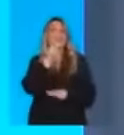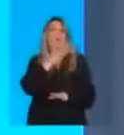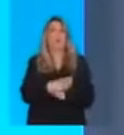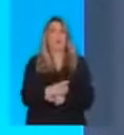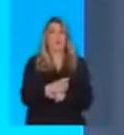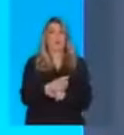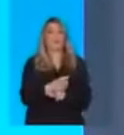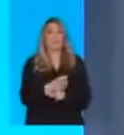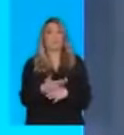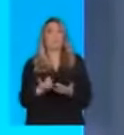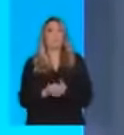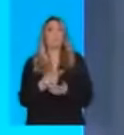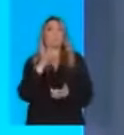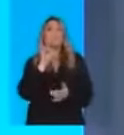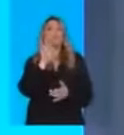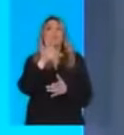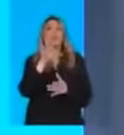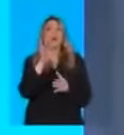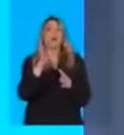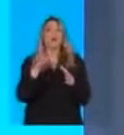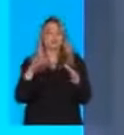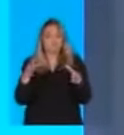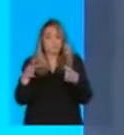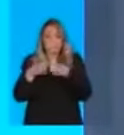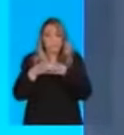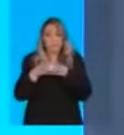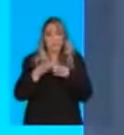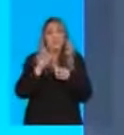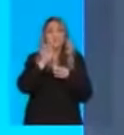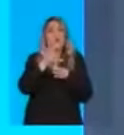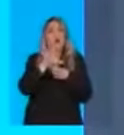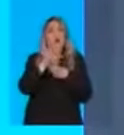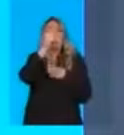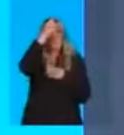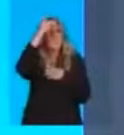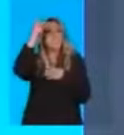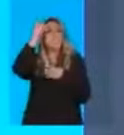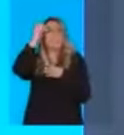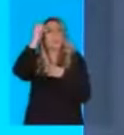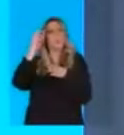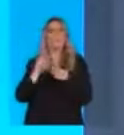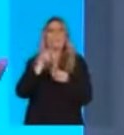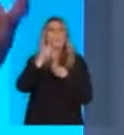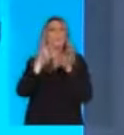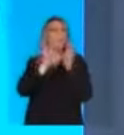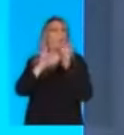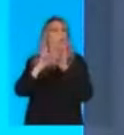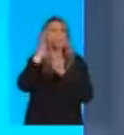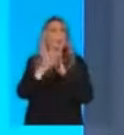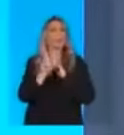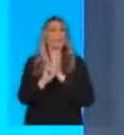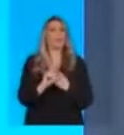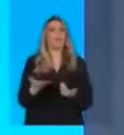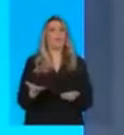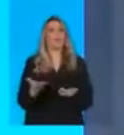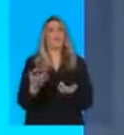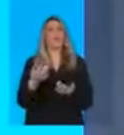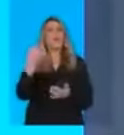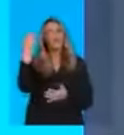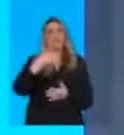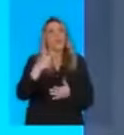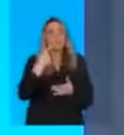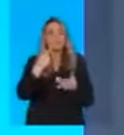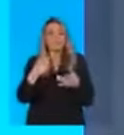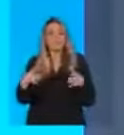simplesmente só integram dentro do sistema de regulação O que é do município Isso é ilegal O correto é integrar os os os